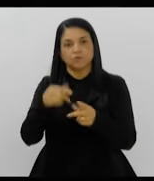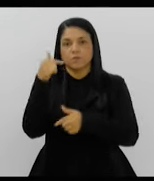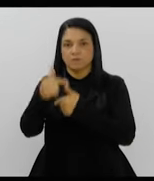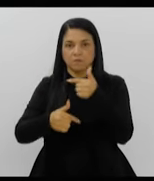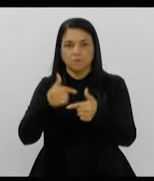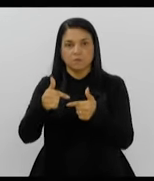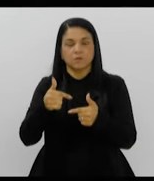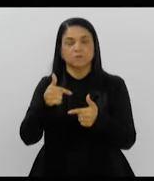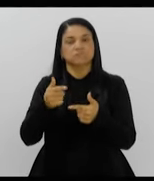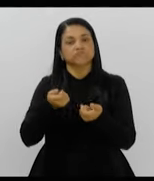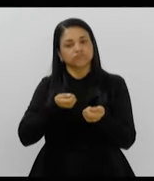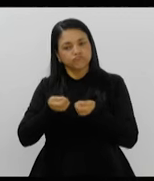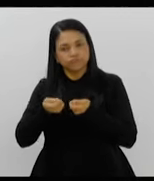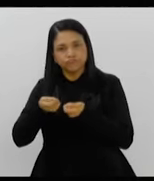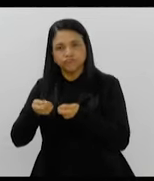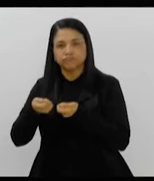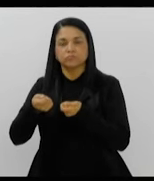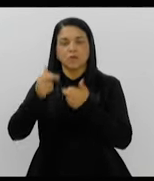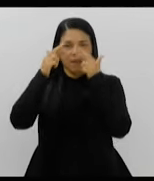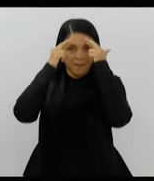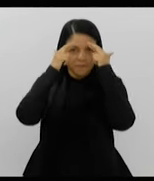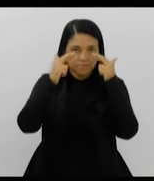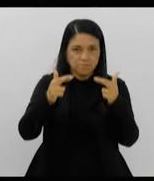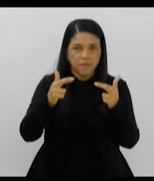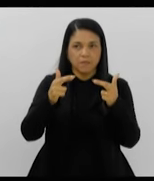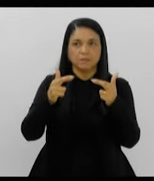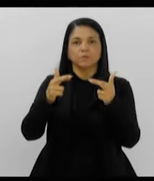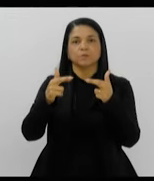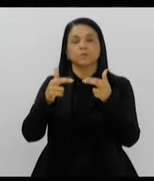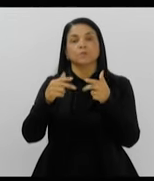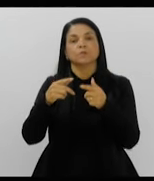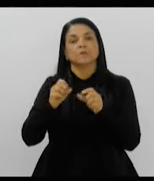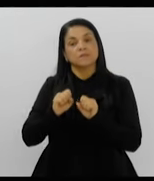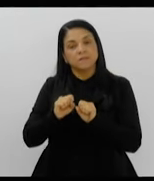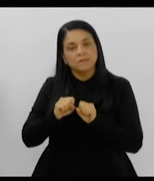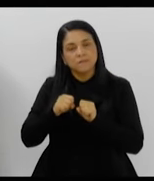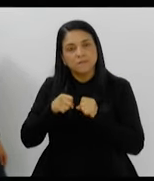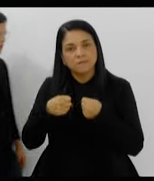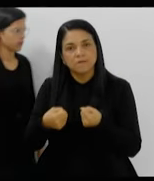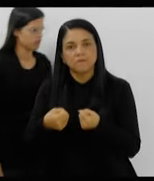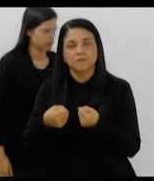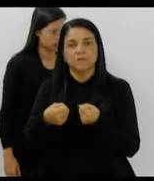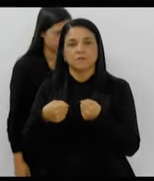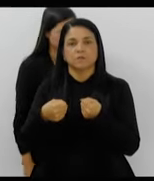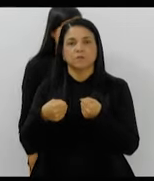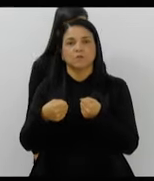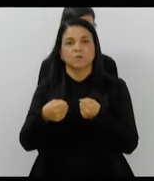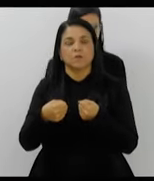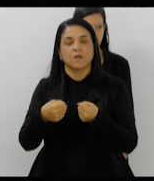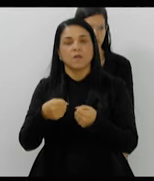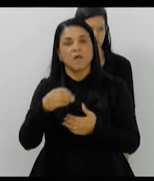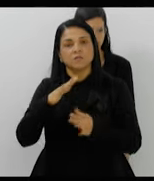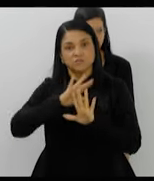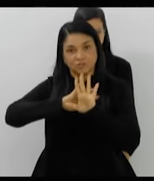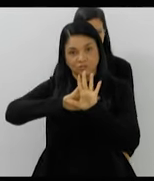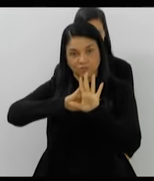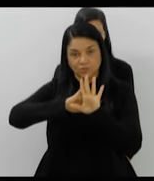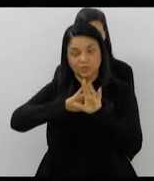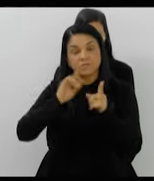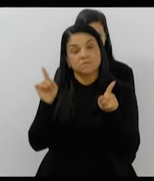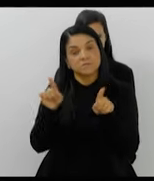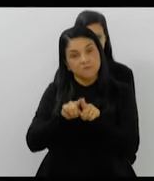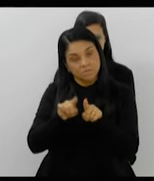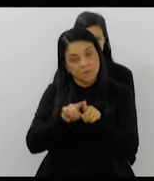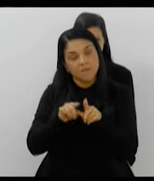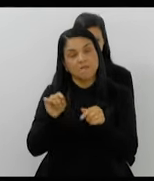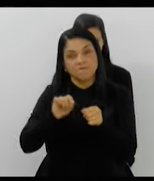com moderação, trabalhar com respeito, trabalhar defendendo as nossas convicções. E mesmo